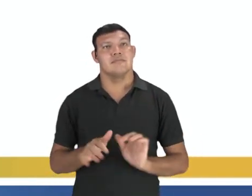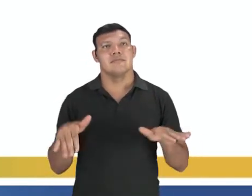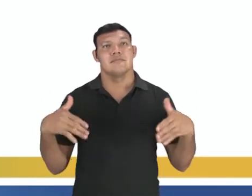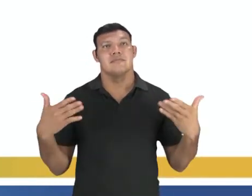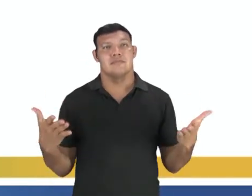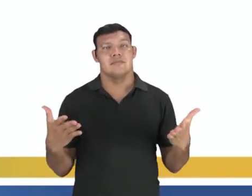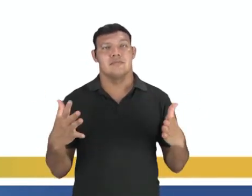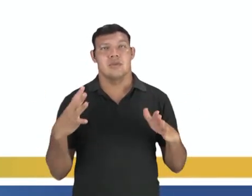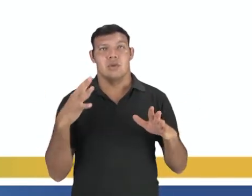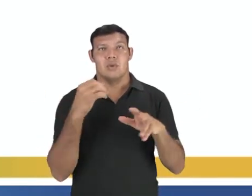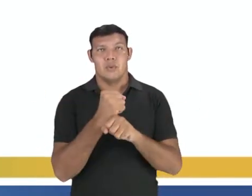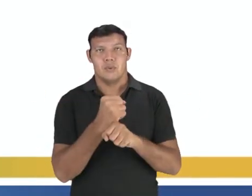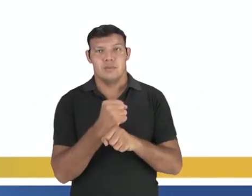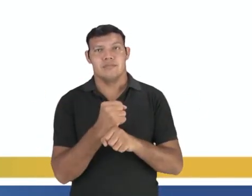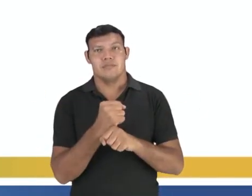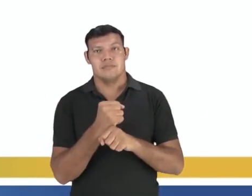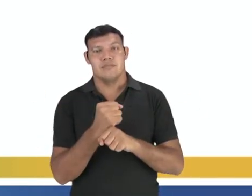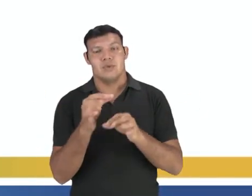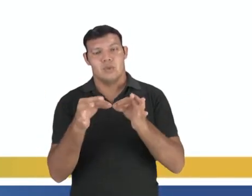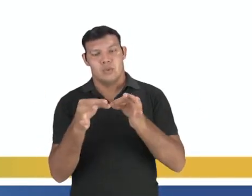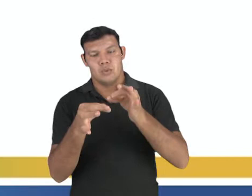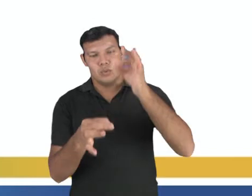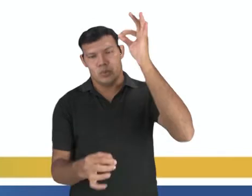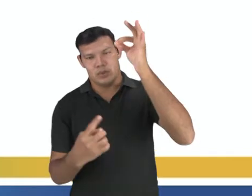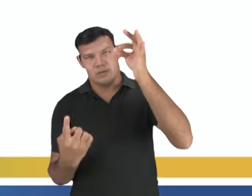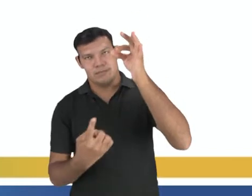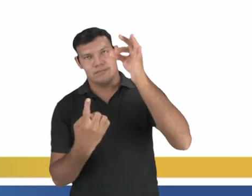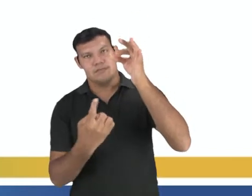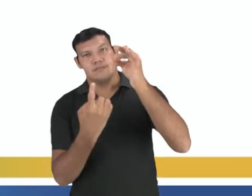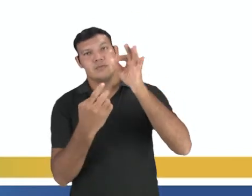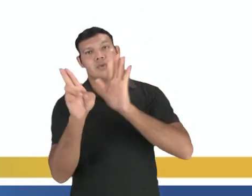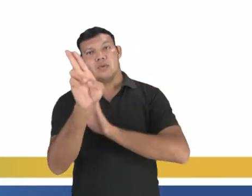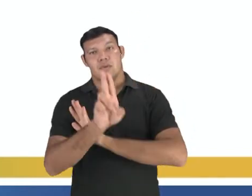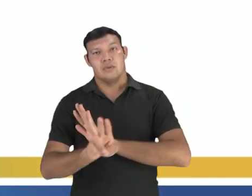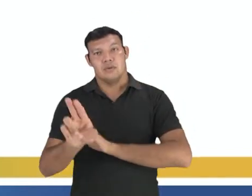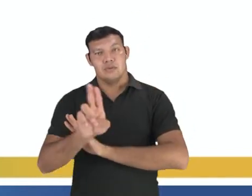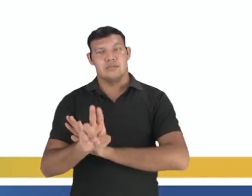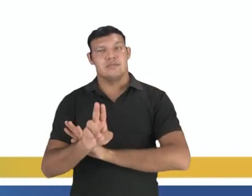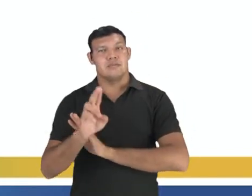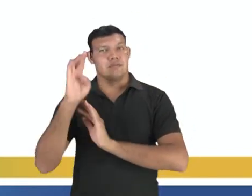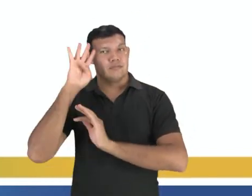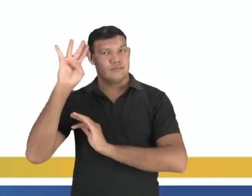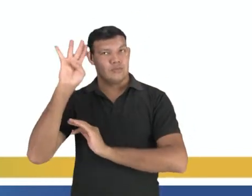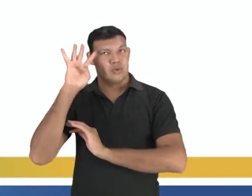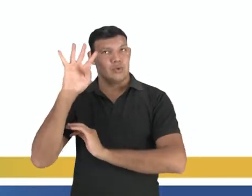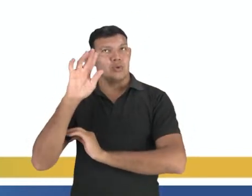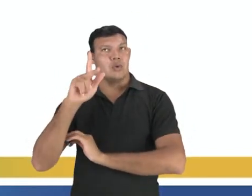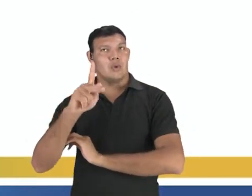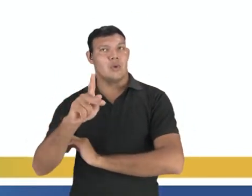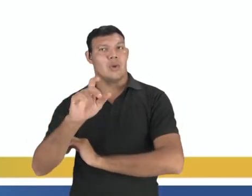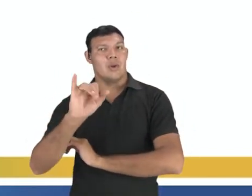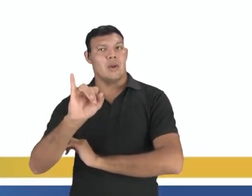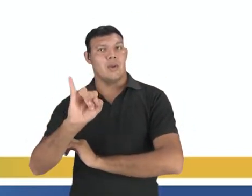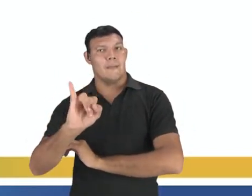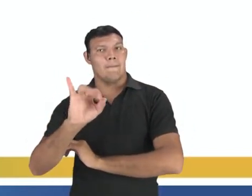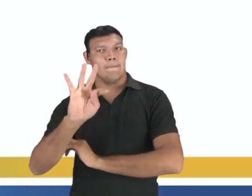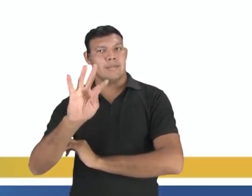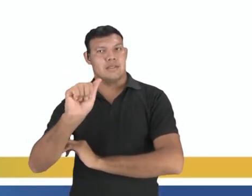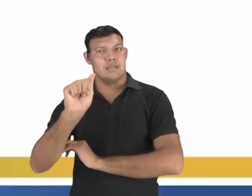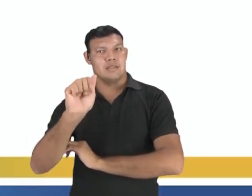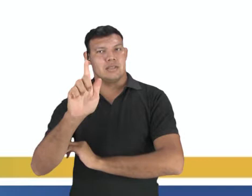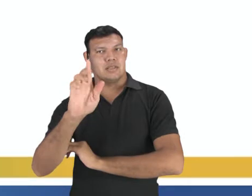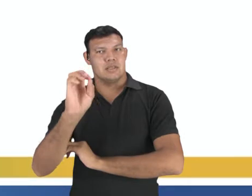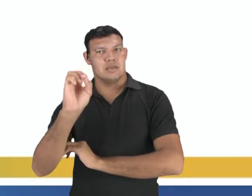Portanto, para calcular a sua altura, basta aplicar o teorema de Pitágoras no triângulo